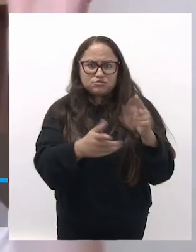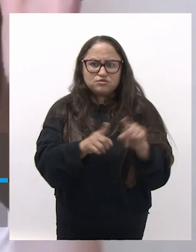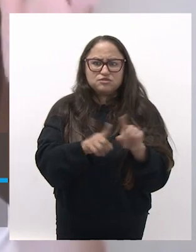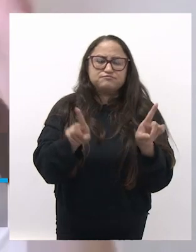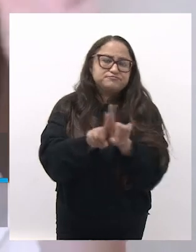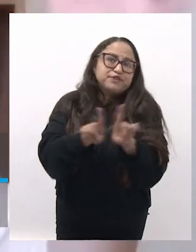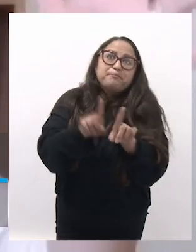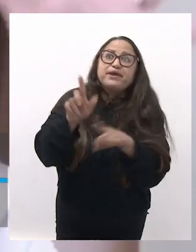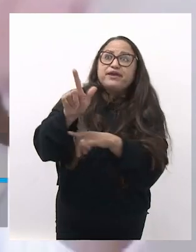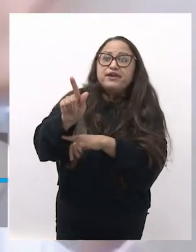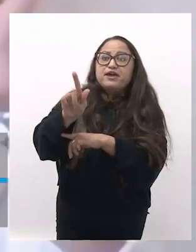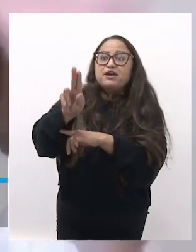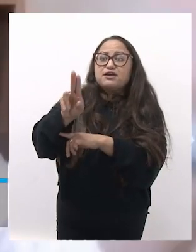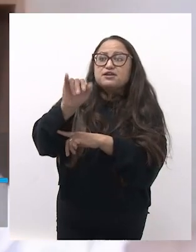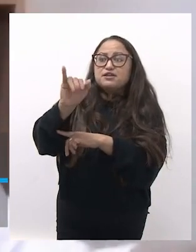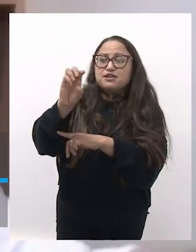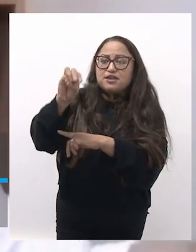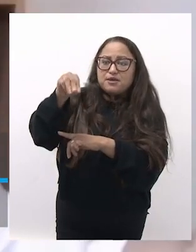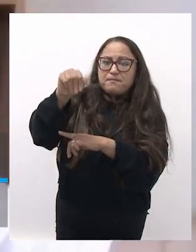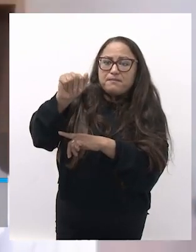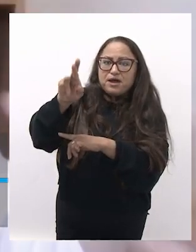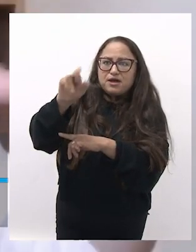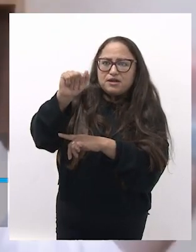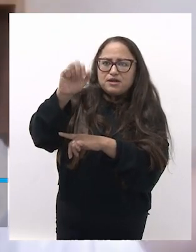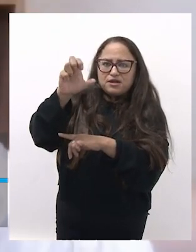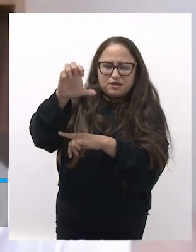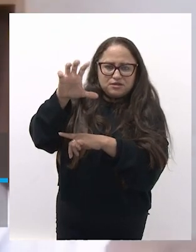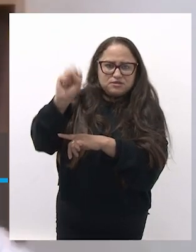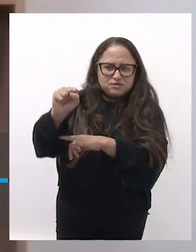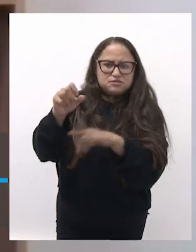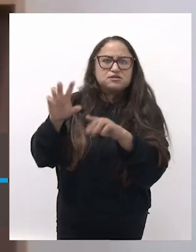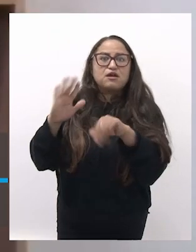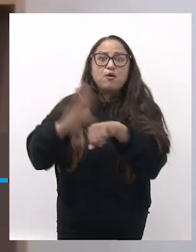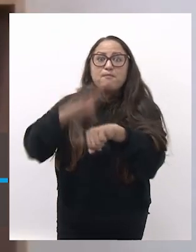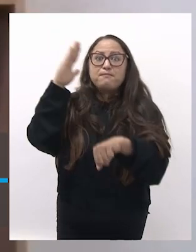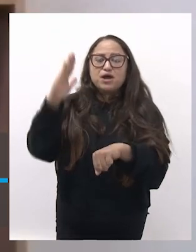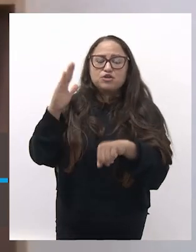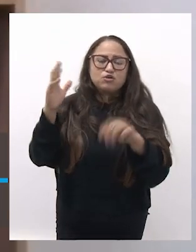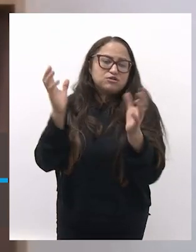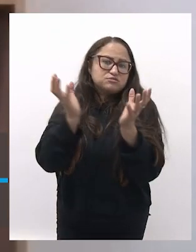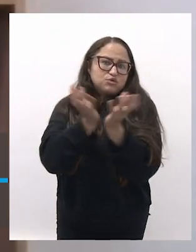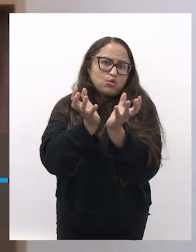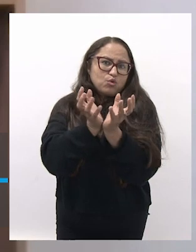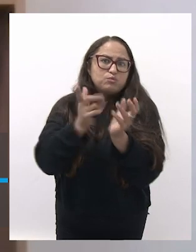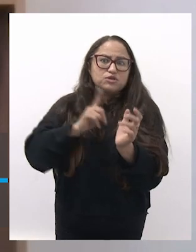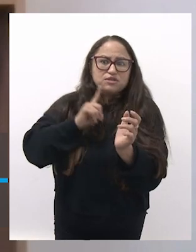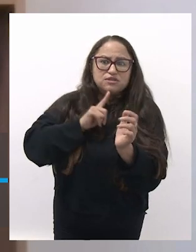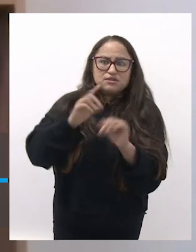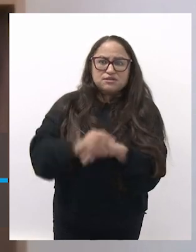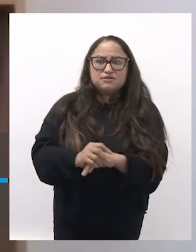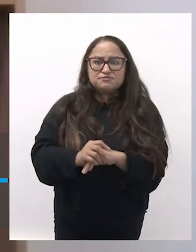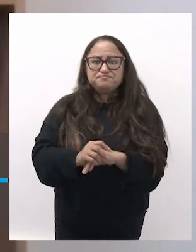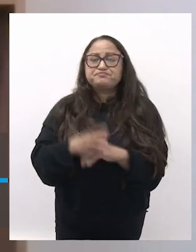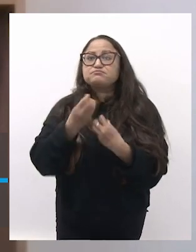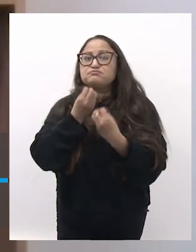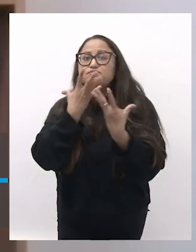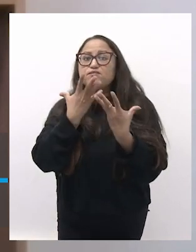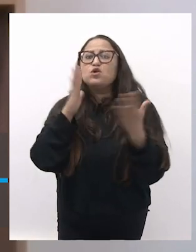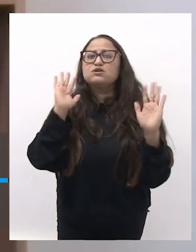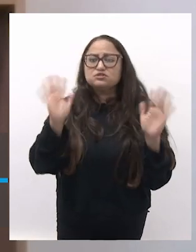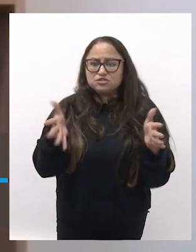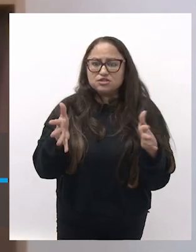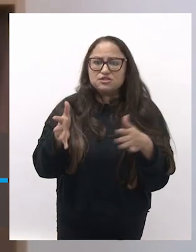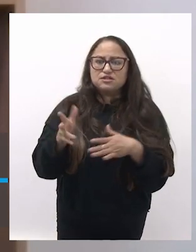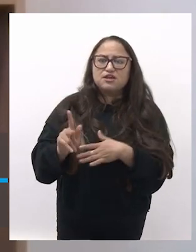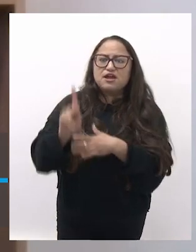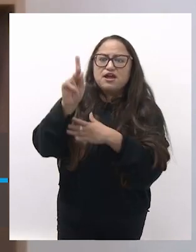Guimarães e a Clarice, que são o casal maior da literatura para mim. Quanta coisa boa que eu tenho lido,